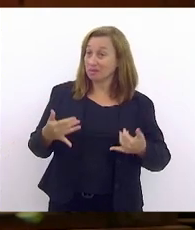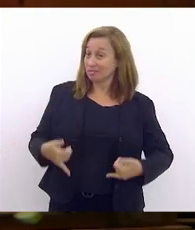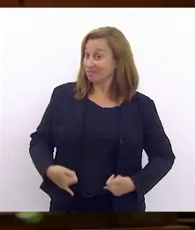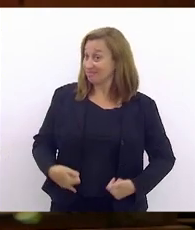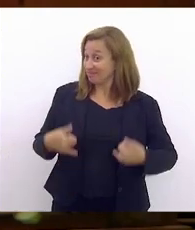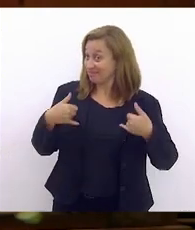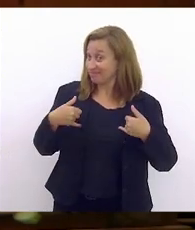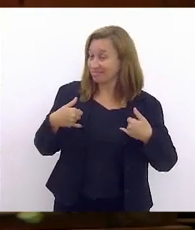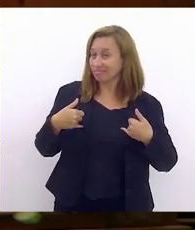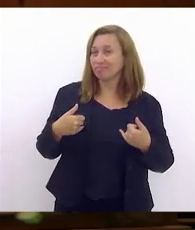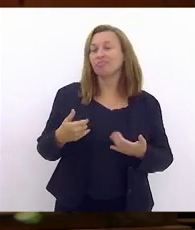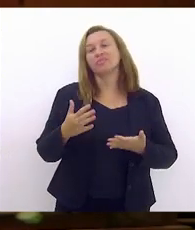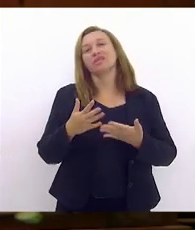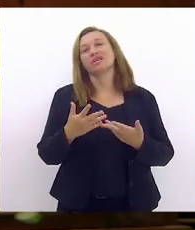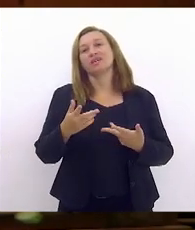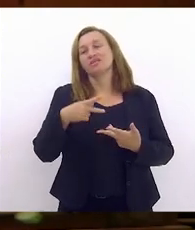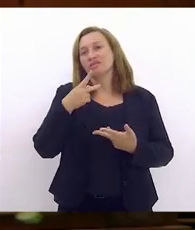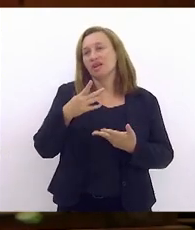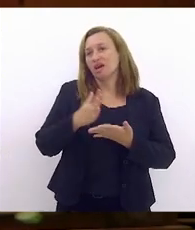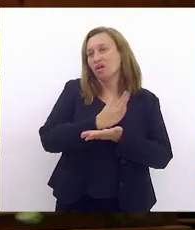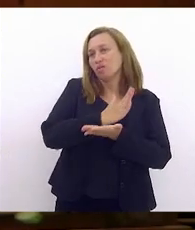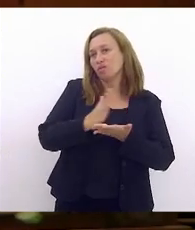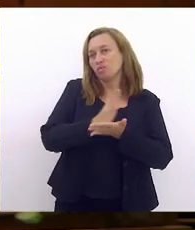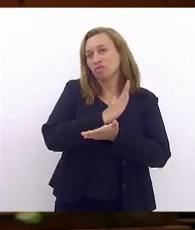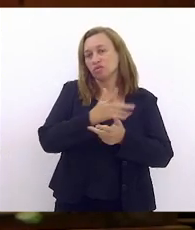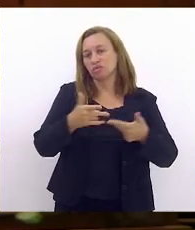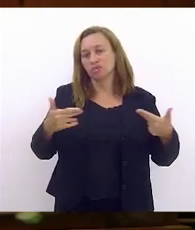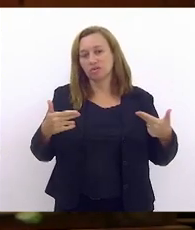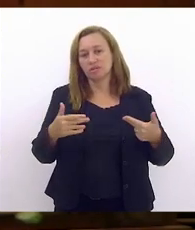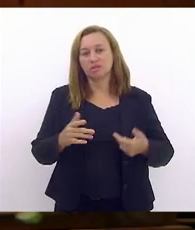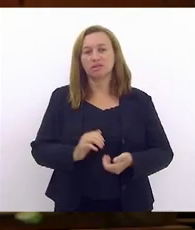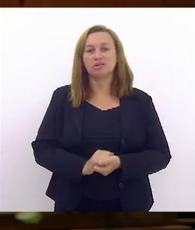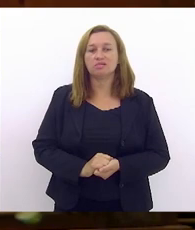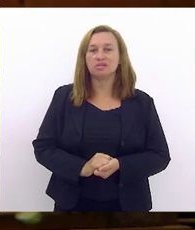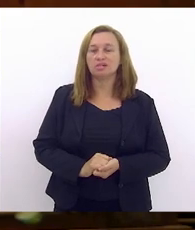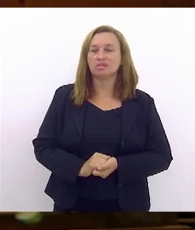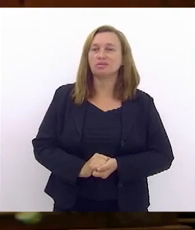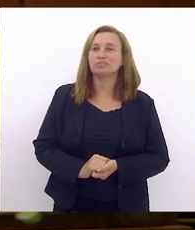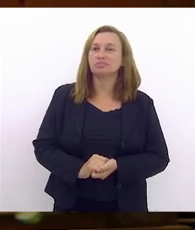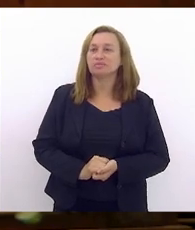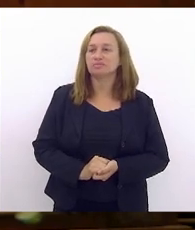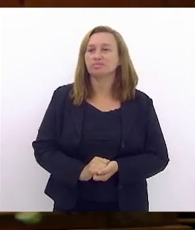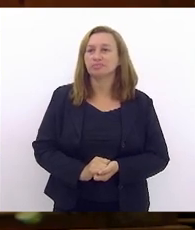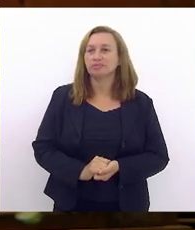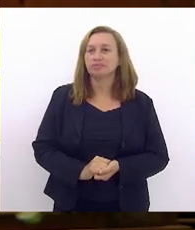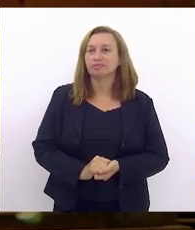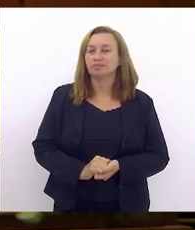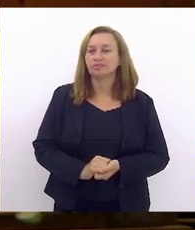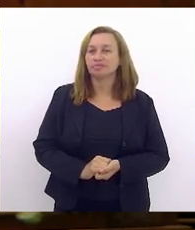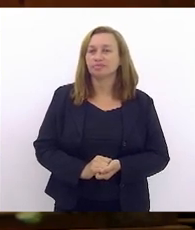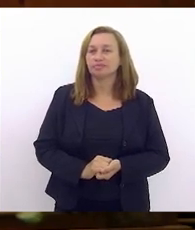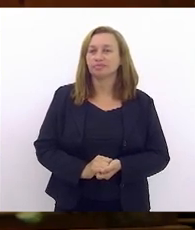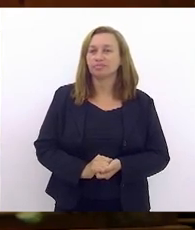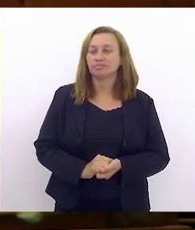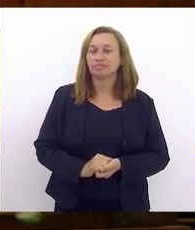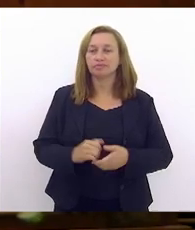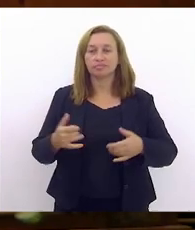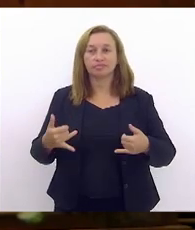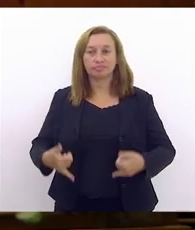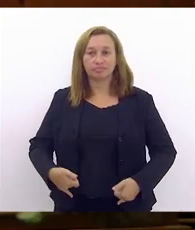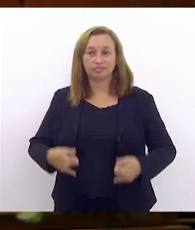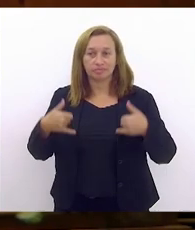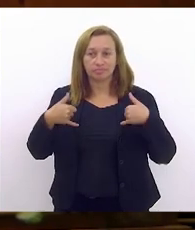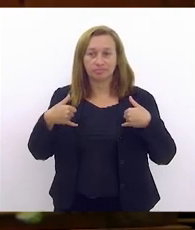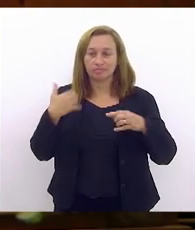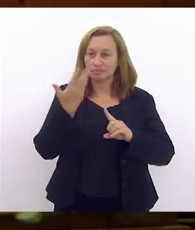Queria fazer algumas ressalvas, cara amigo deputado. E além de ficar lisonjeado com essa